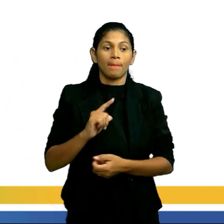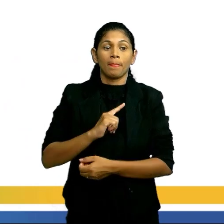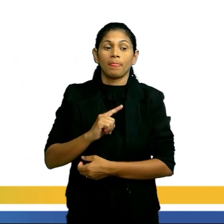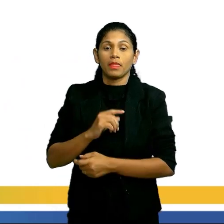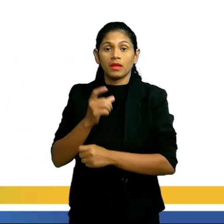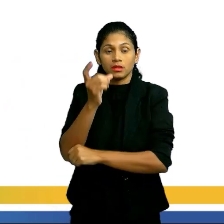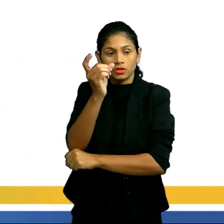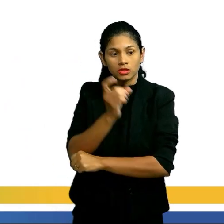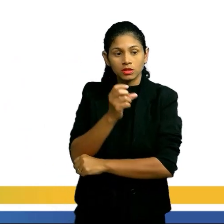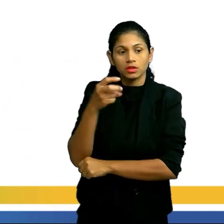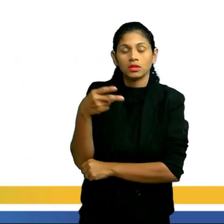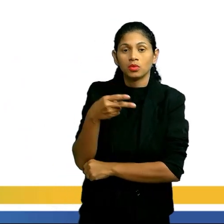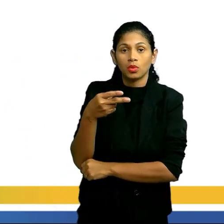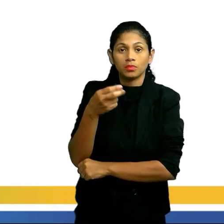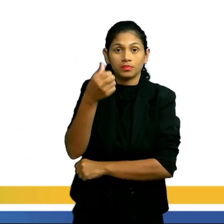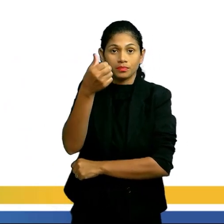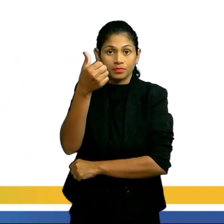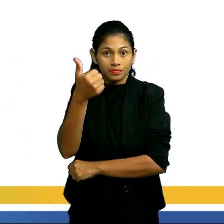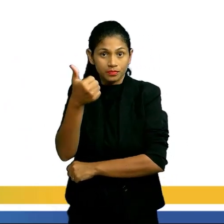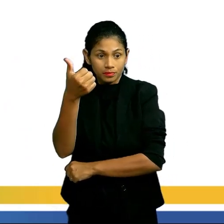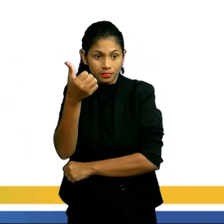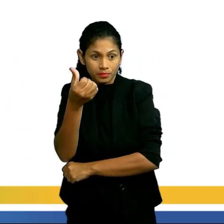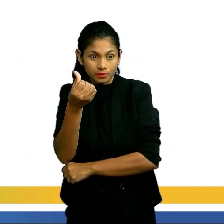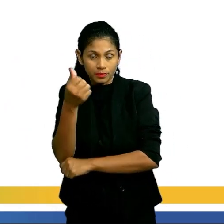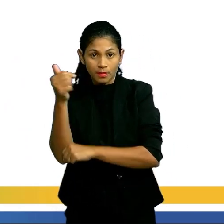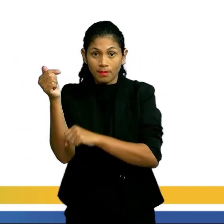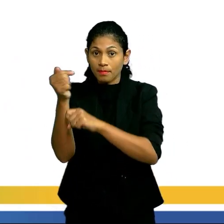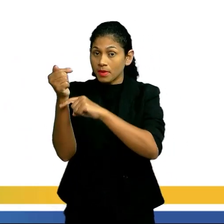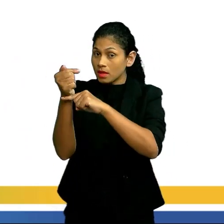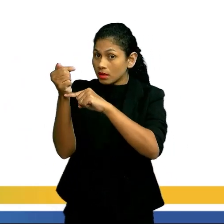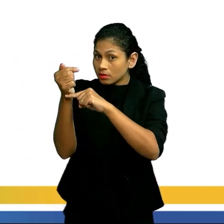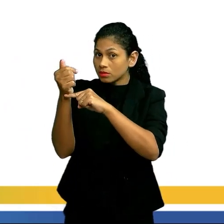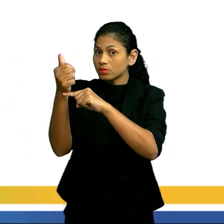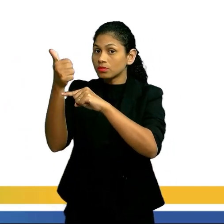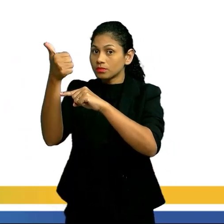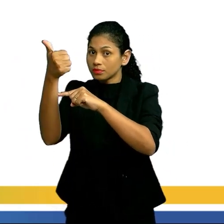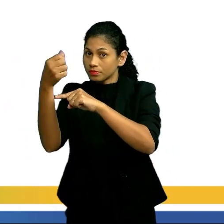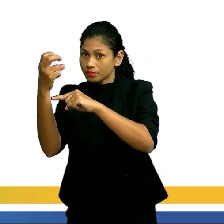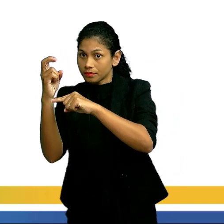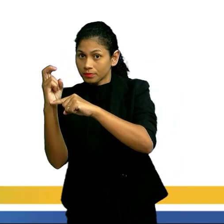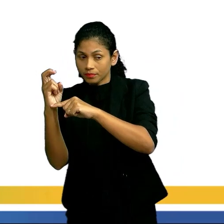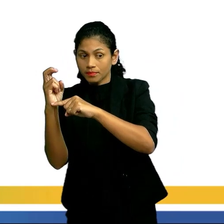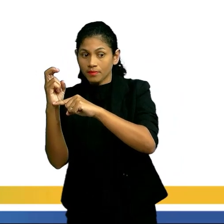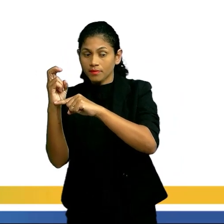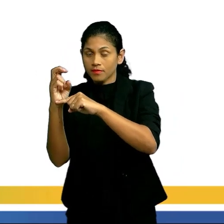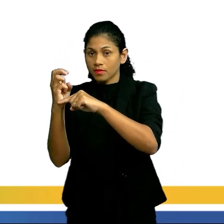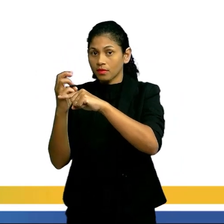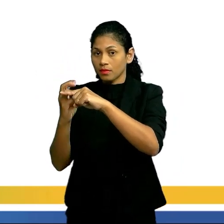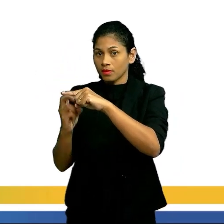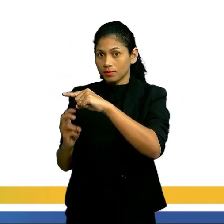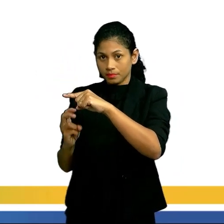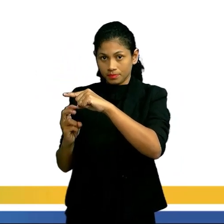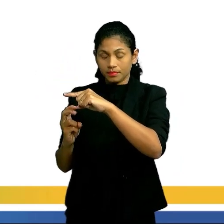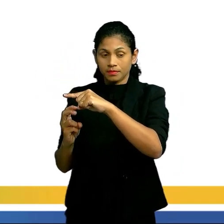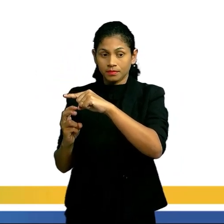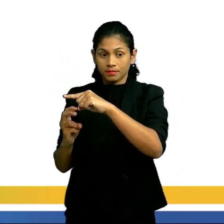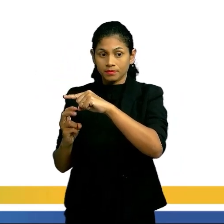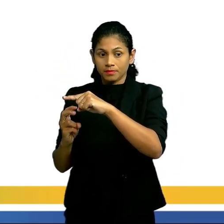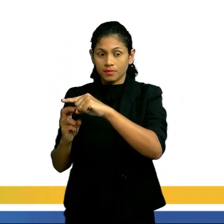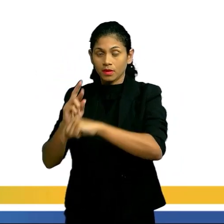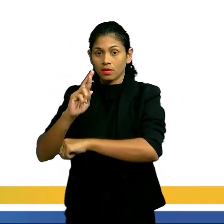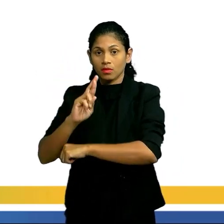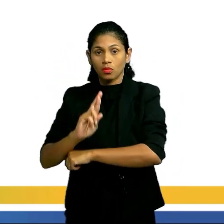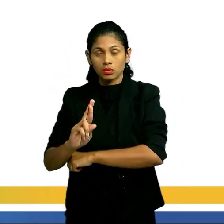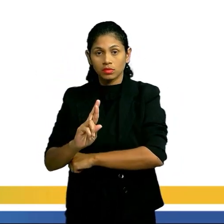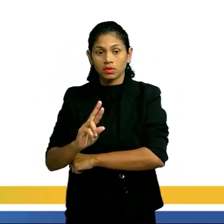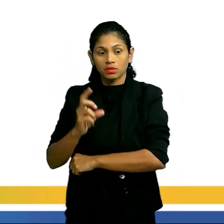16 menos 15 sobre 5. Ok? ficando igual x igual a 1/5,